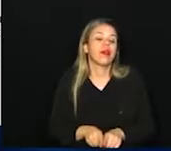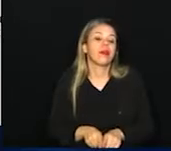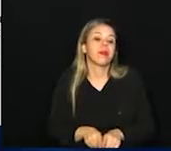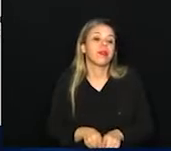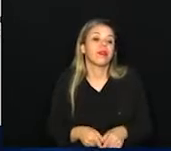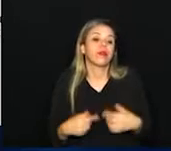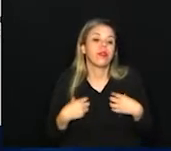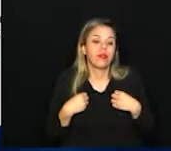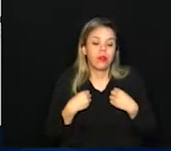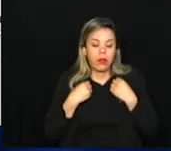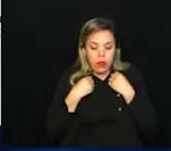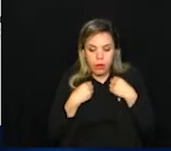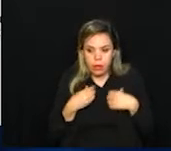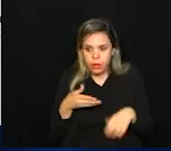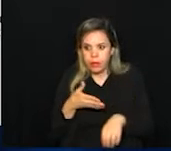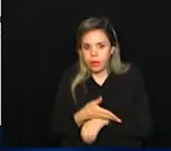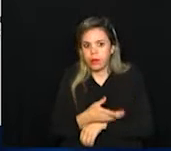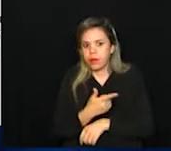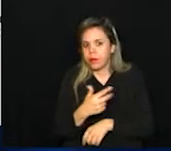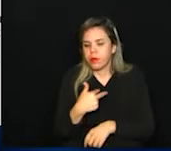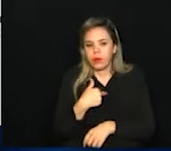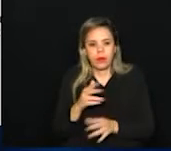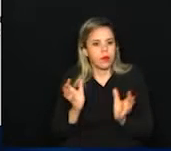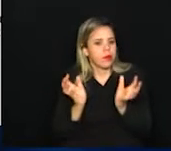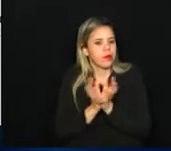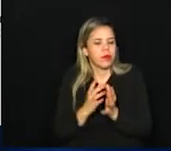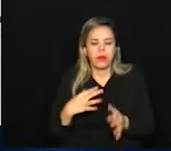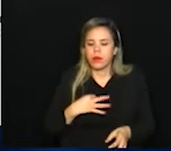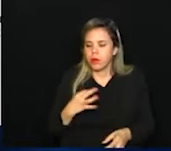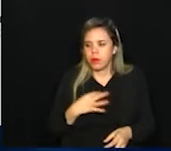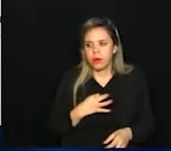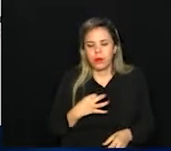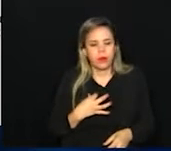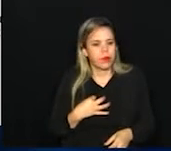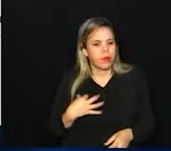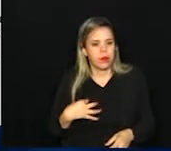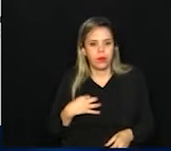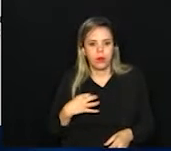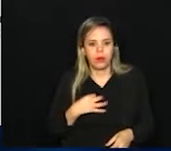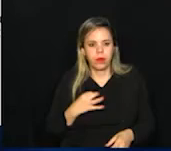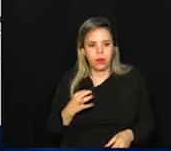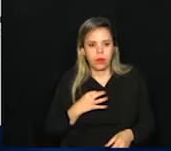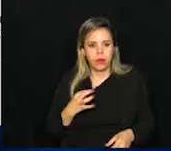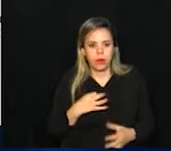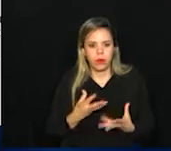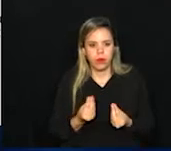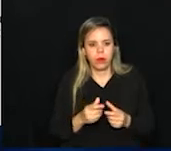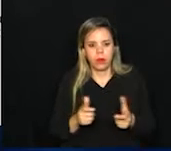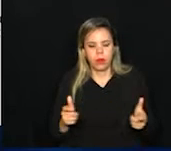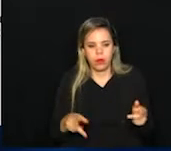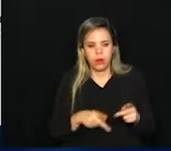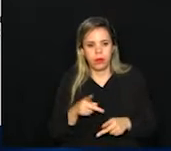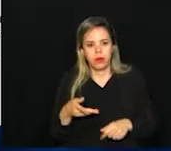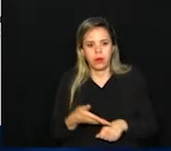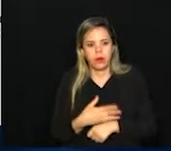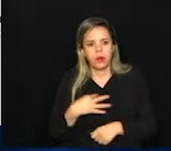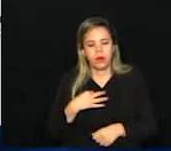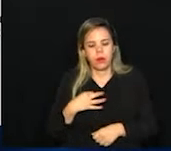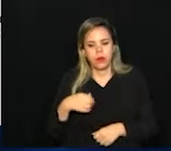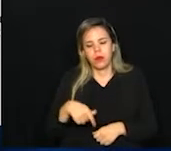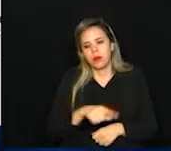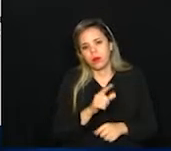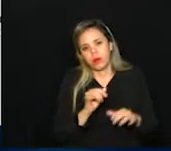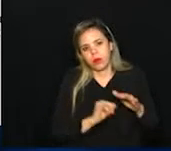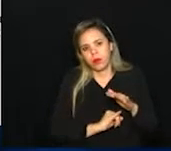de visita, não pode ter ainda grupos de voluntários. A gente tem, inclusive, na cidade, um grande número de voluntários que iam até